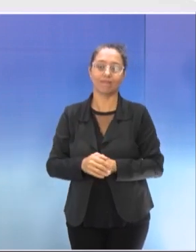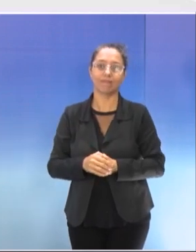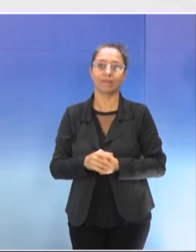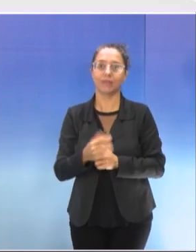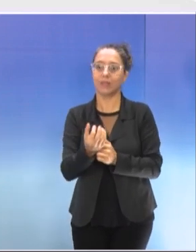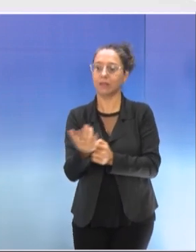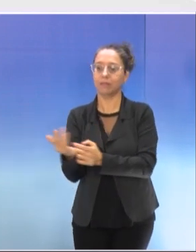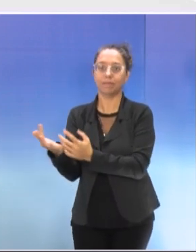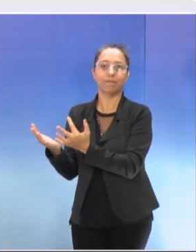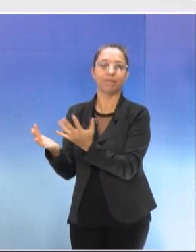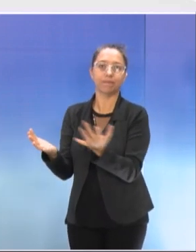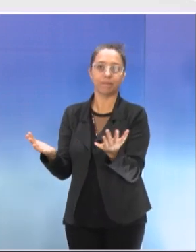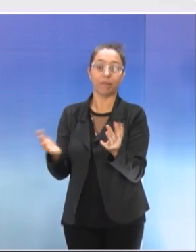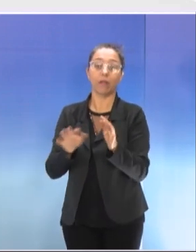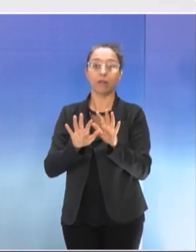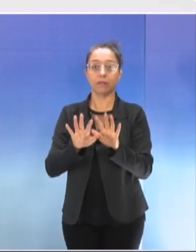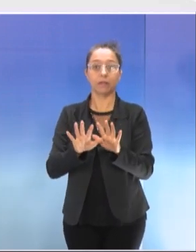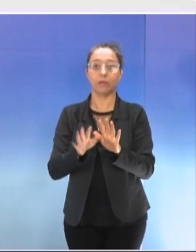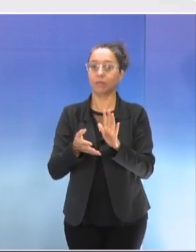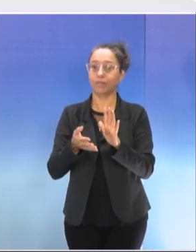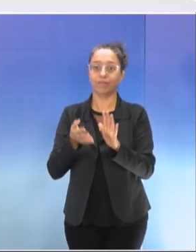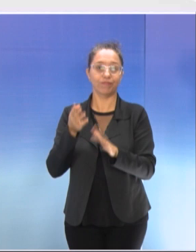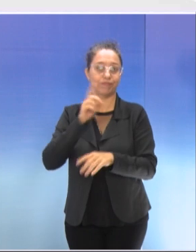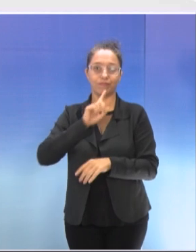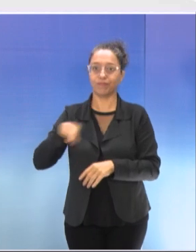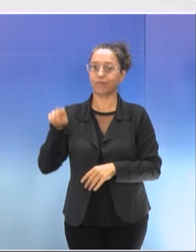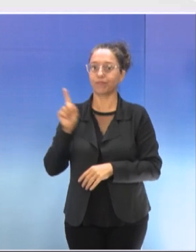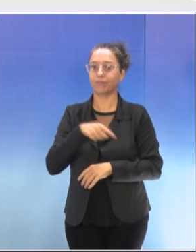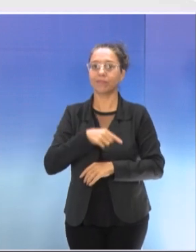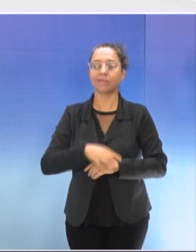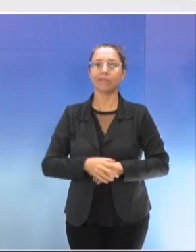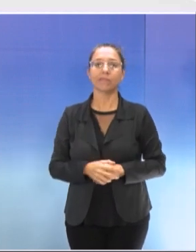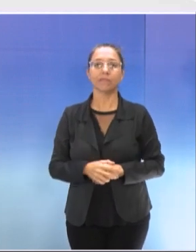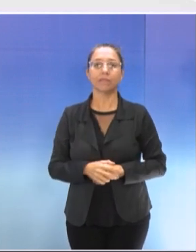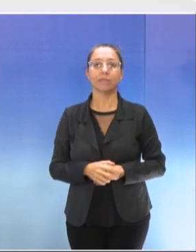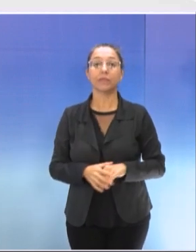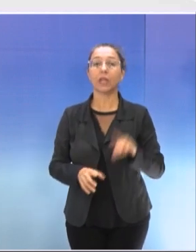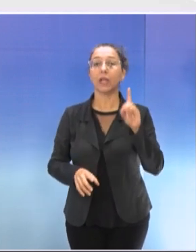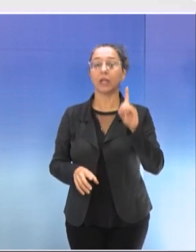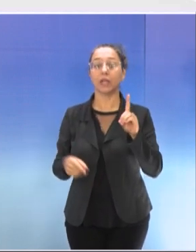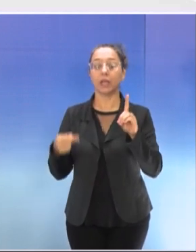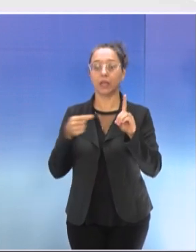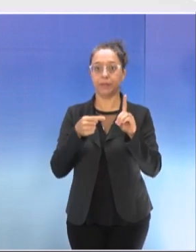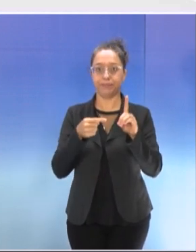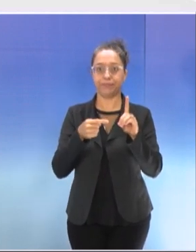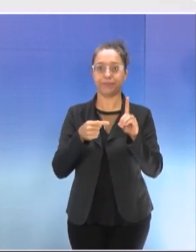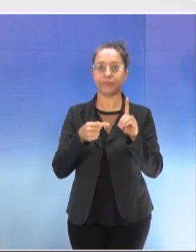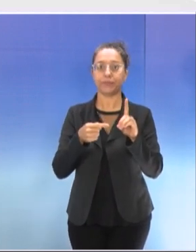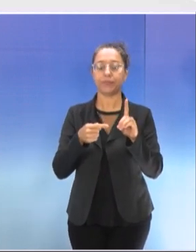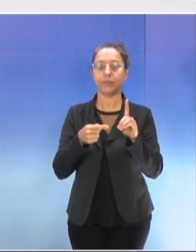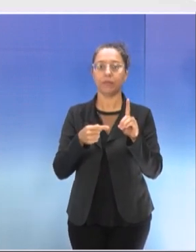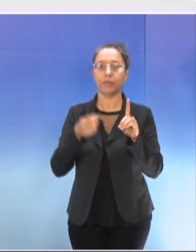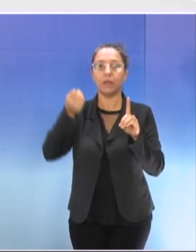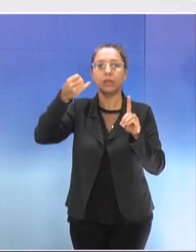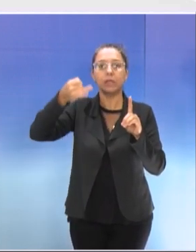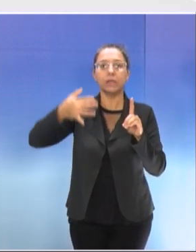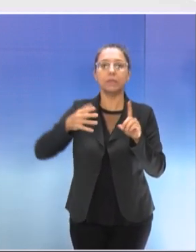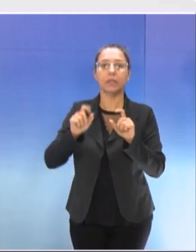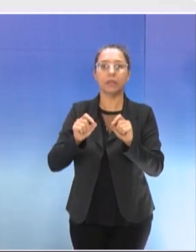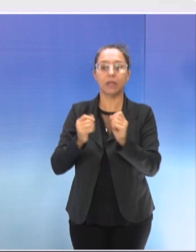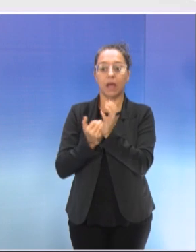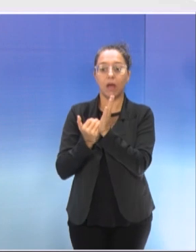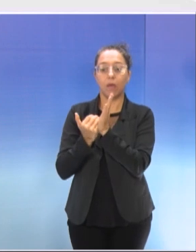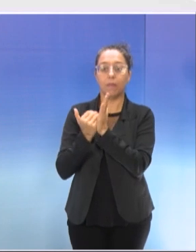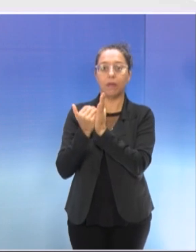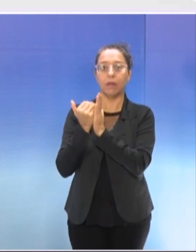entendeu? Pode prejudicar, então está descartado também, é distrator. A letra D está dizendo que é um aumento